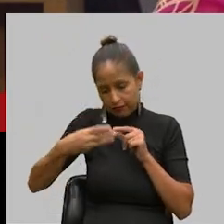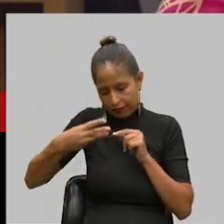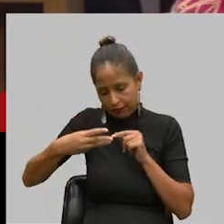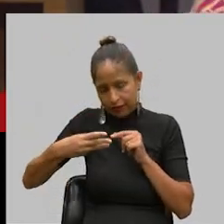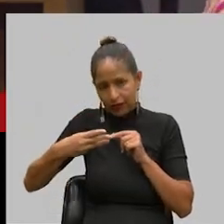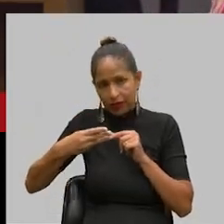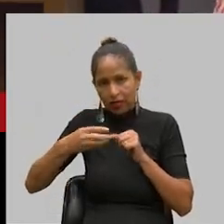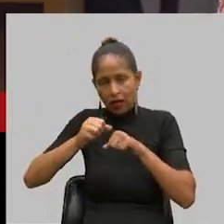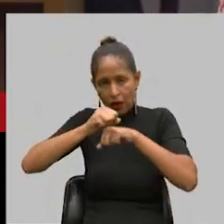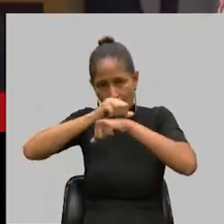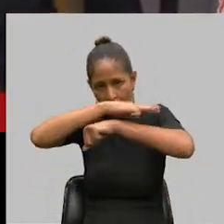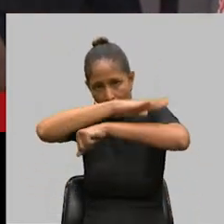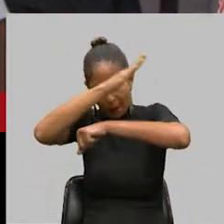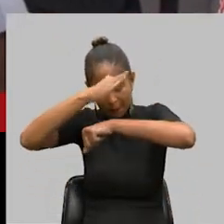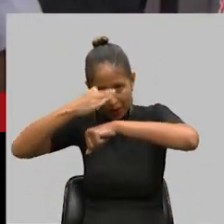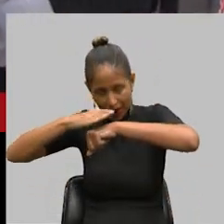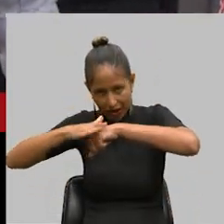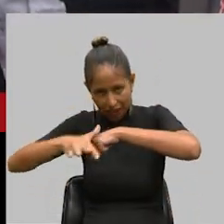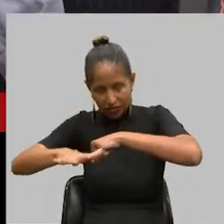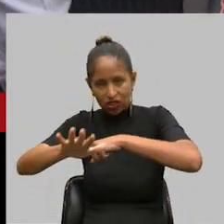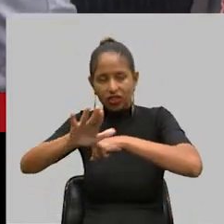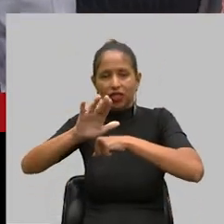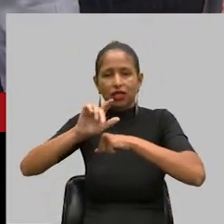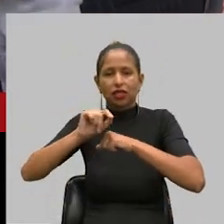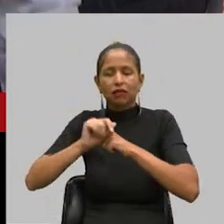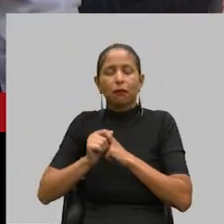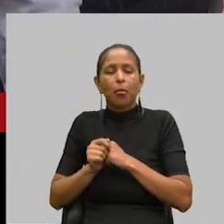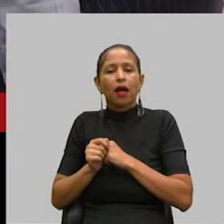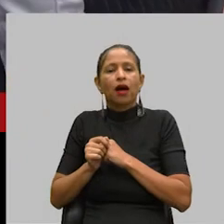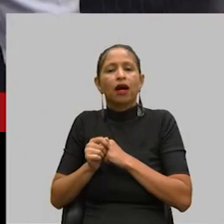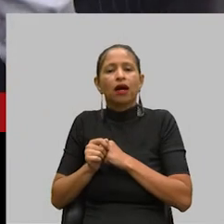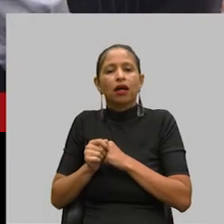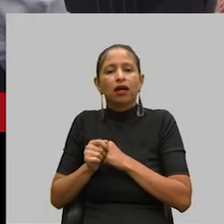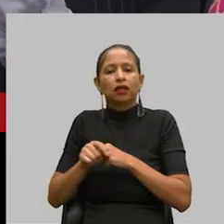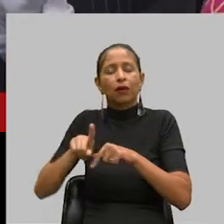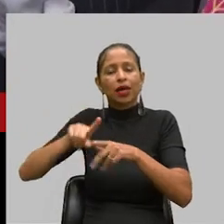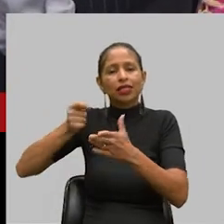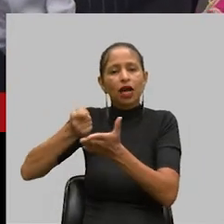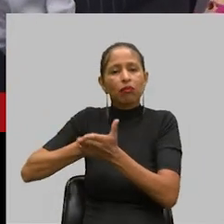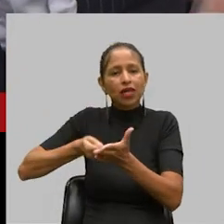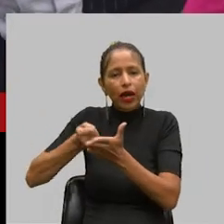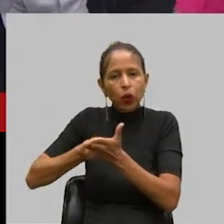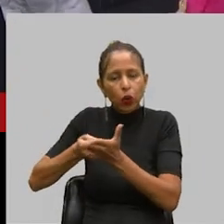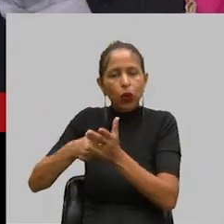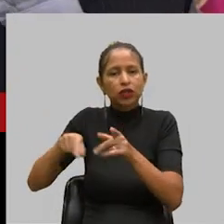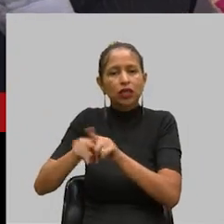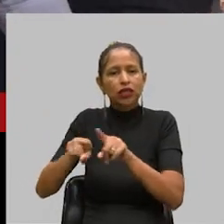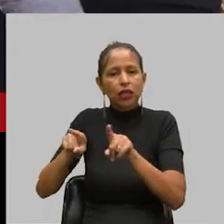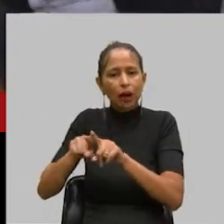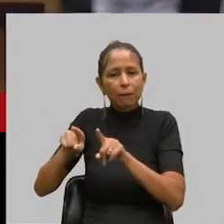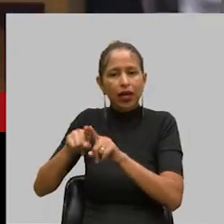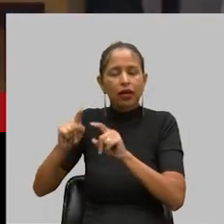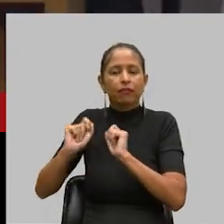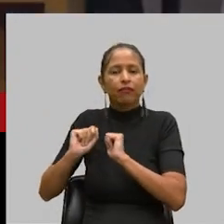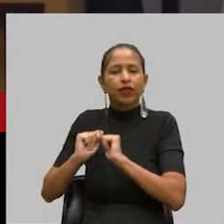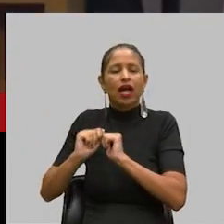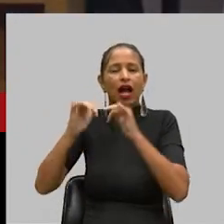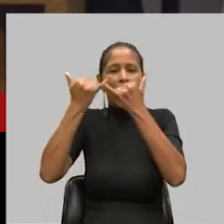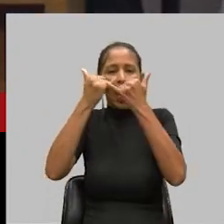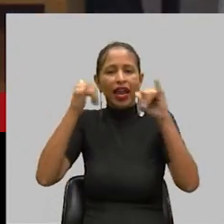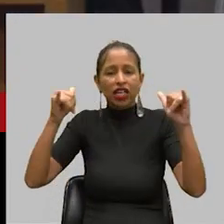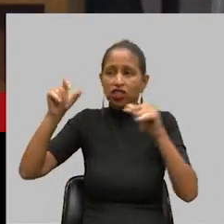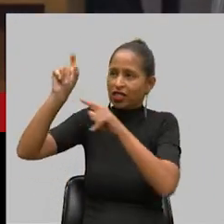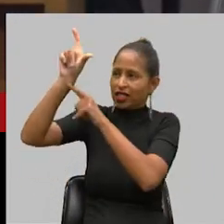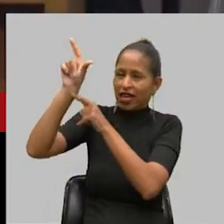barraginhas para recuperação e perenização hídrica estão ligados à luta também da casa comum a energia solar